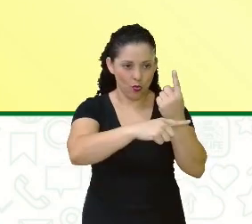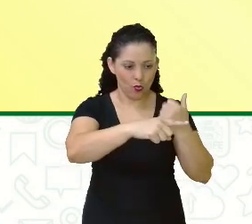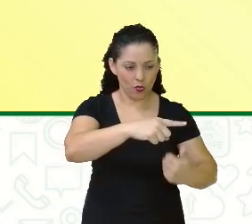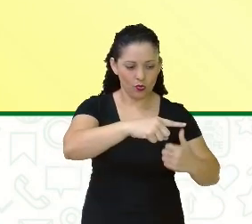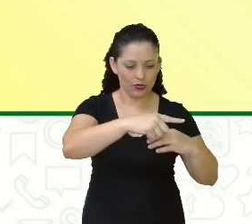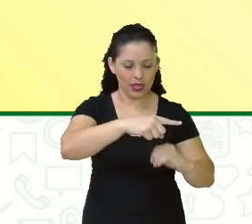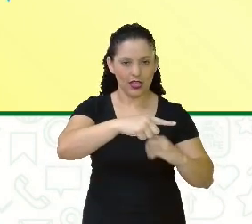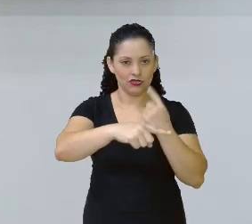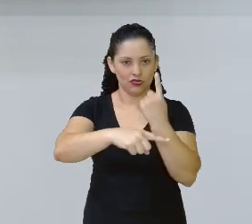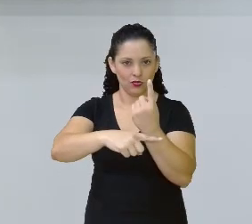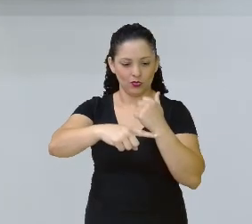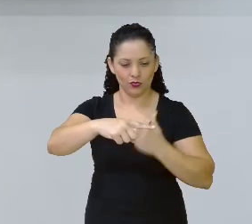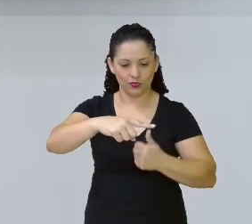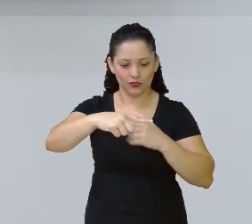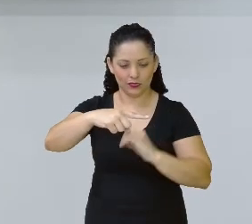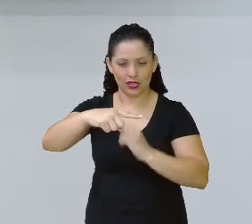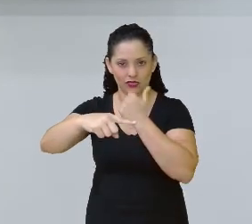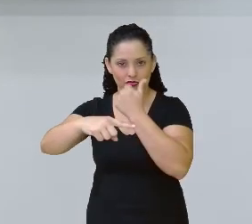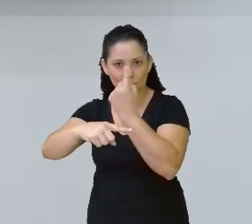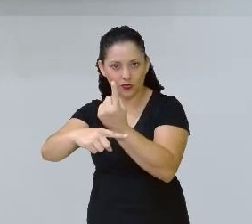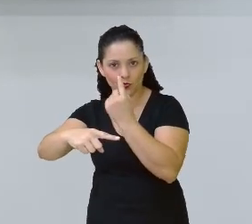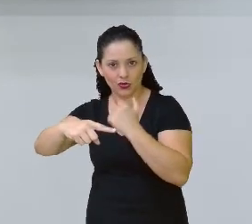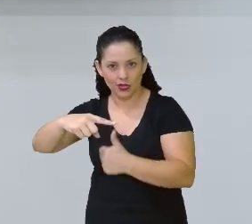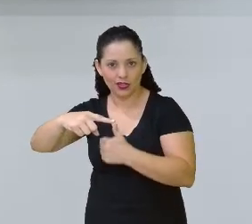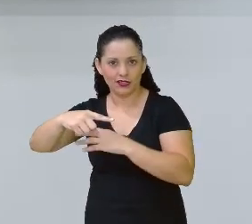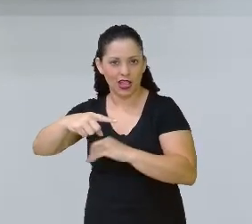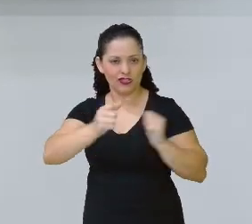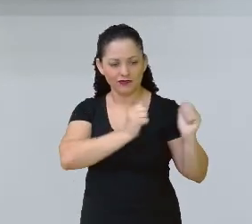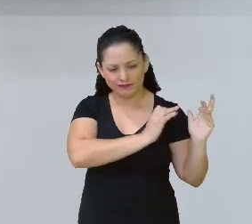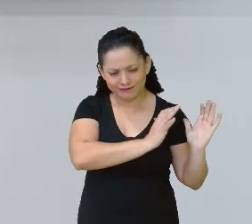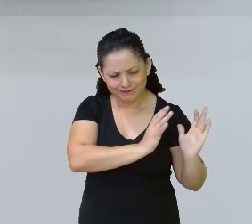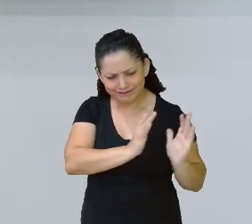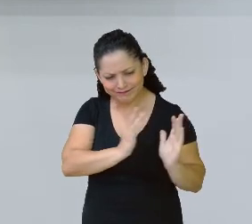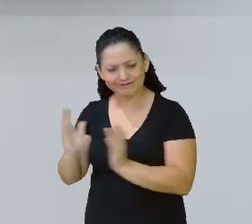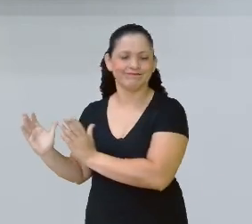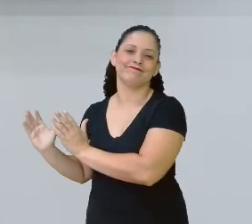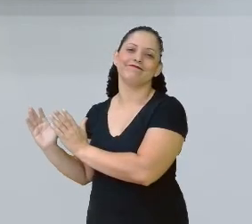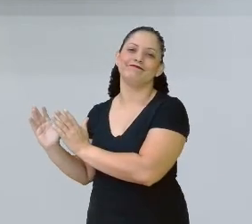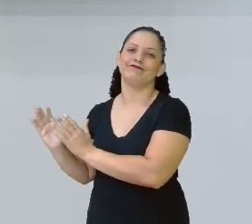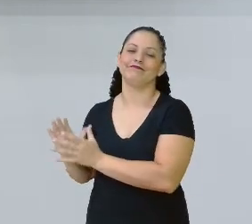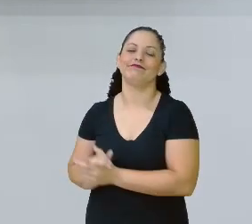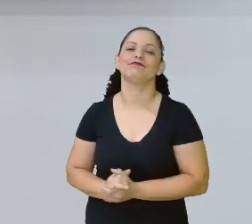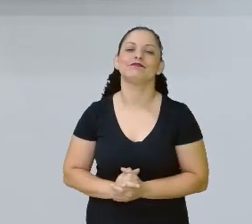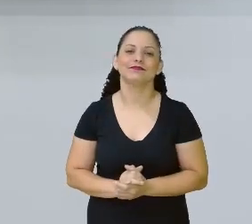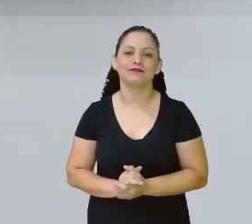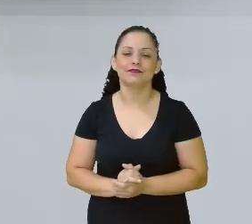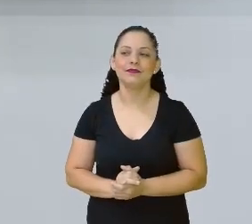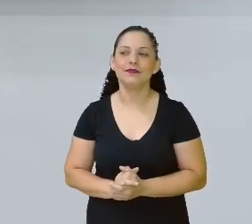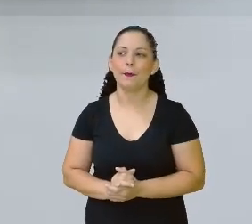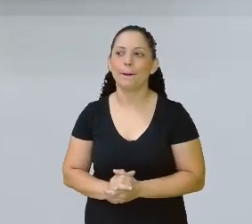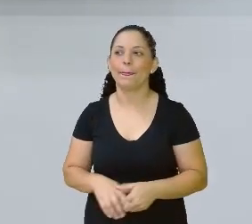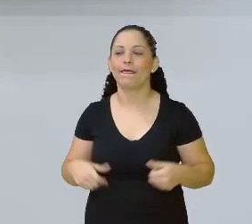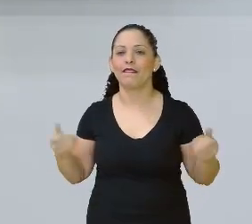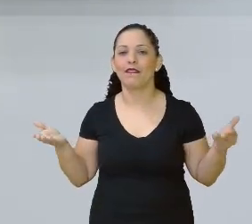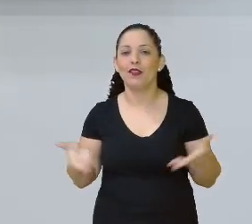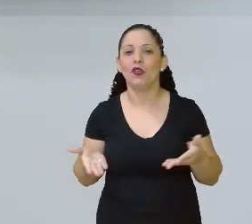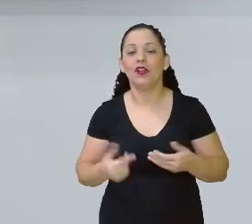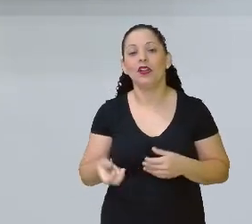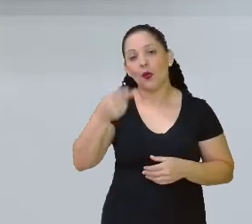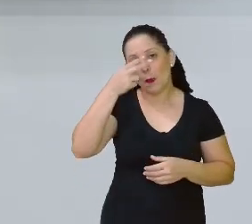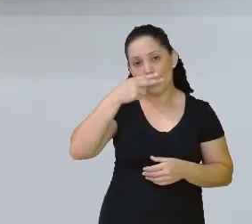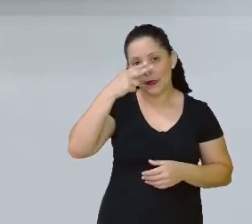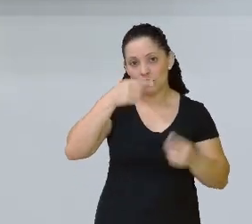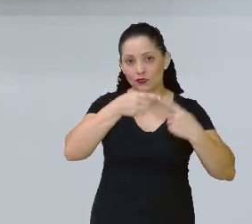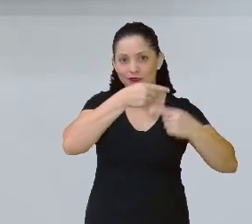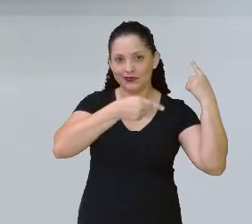seja, eu tenho uma parte pintada das 10 que eu tenho, de cada um, tá certo? E eu vou fazer o mesmo que eu fiz na